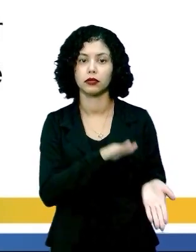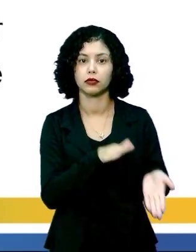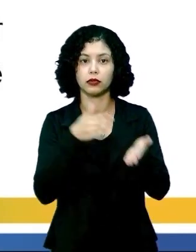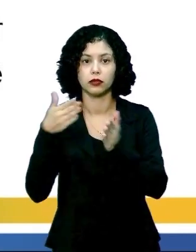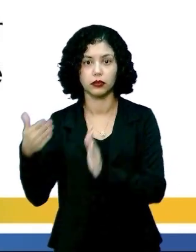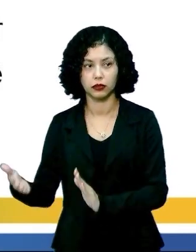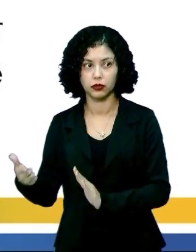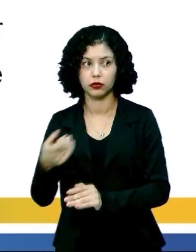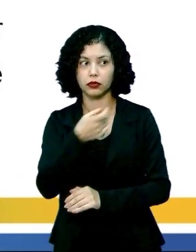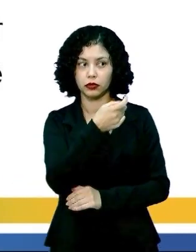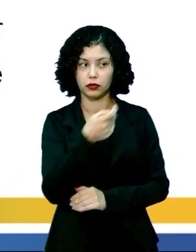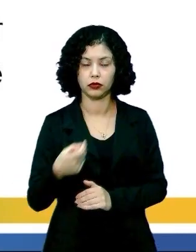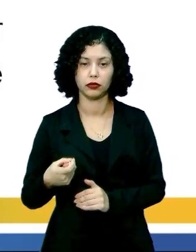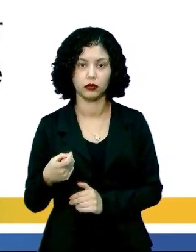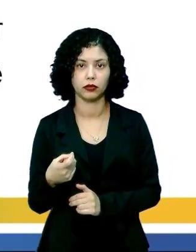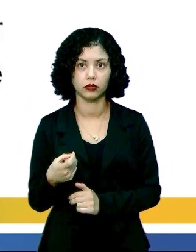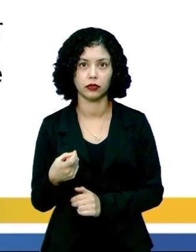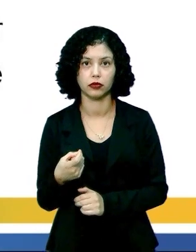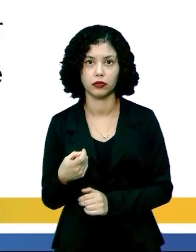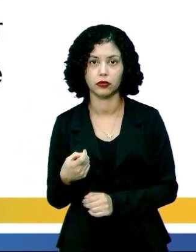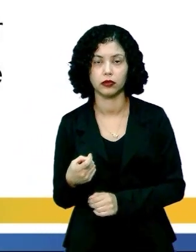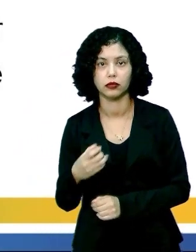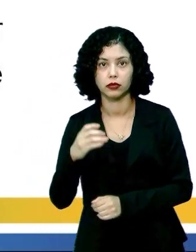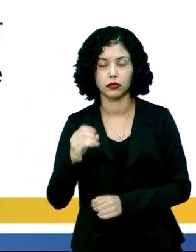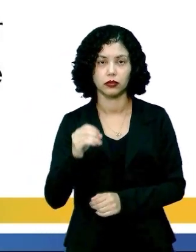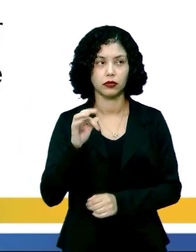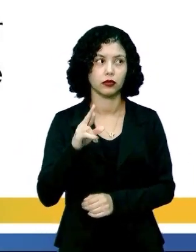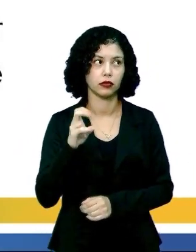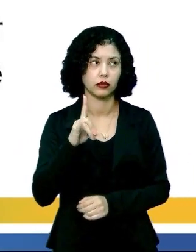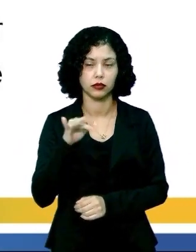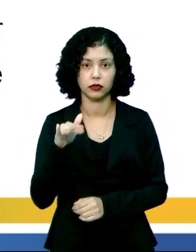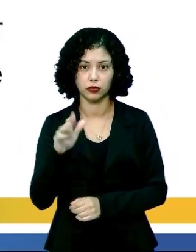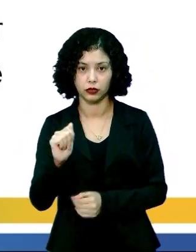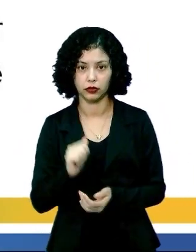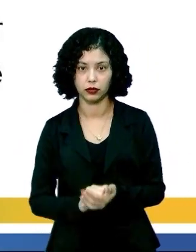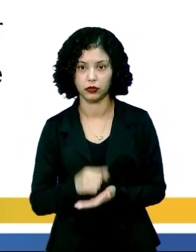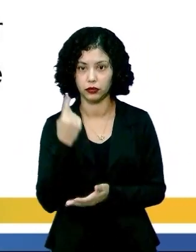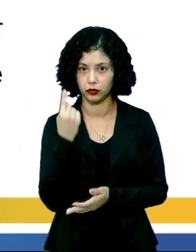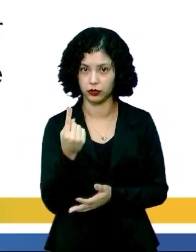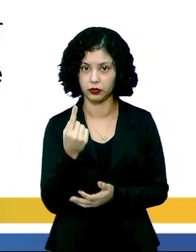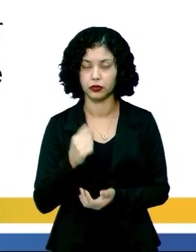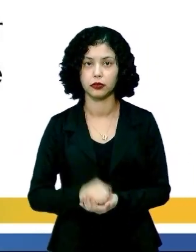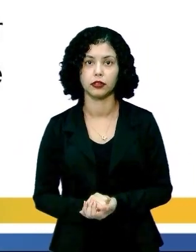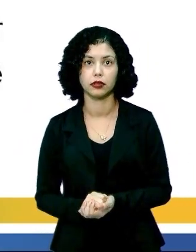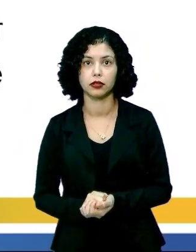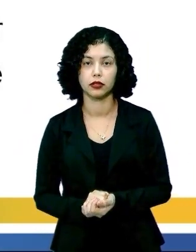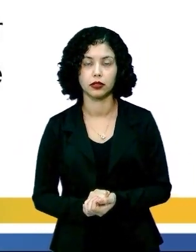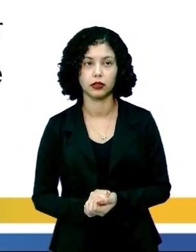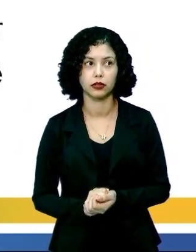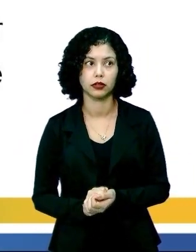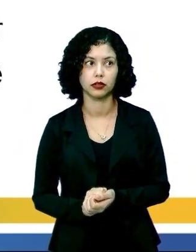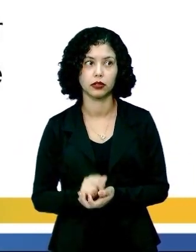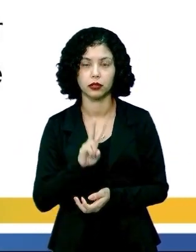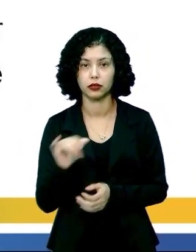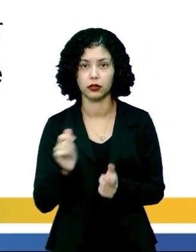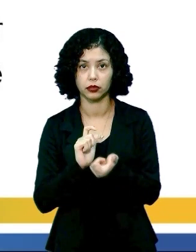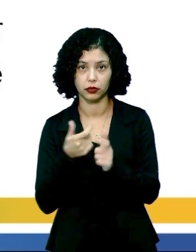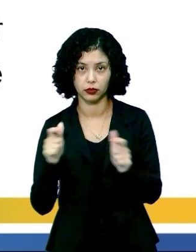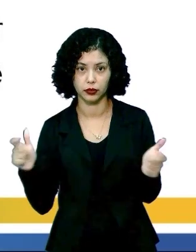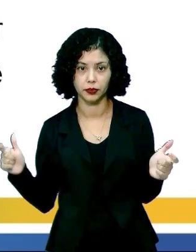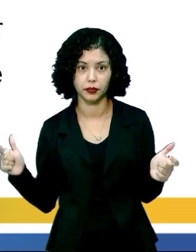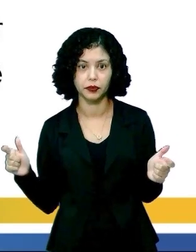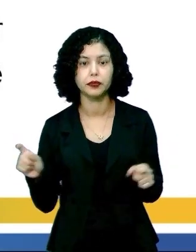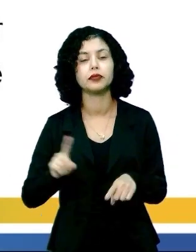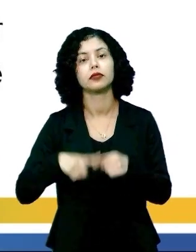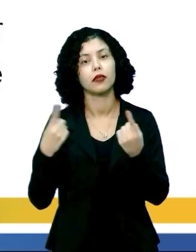passa pelo x na horizontal, pelo menos 1. E vai crescendo.